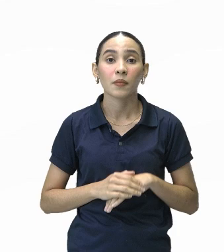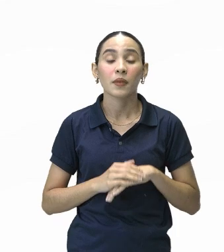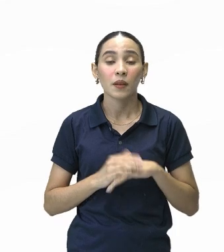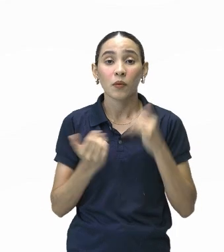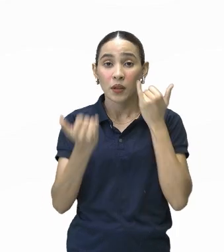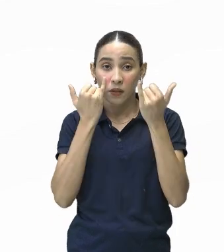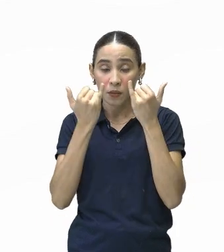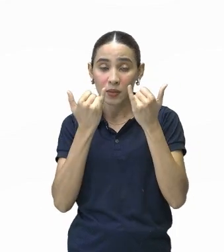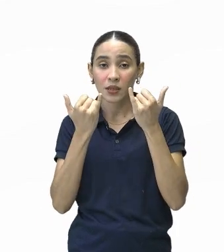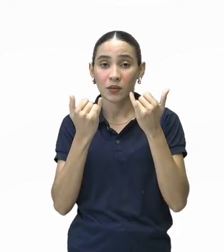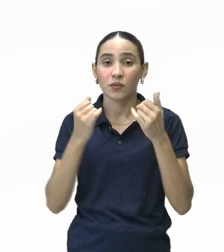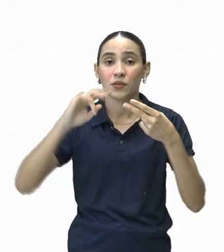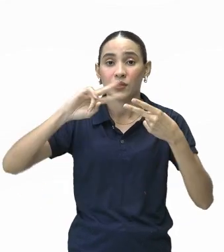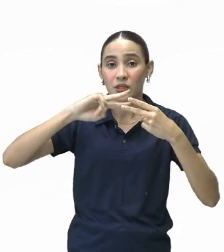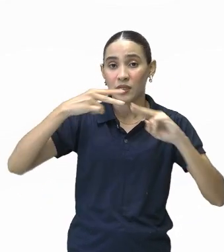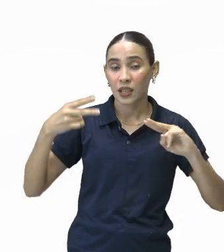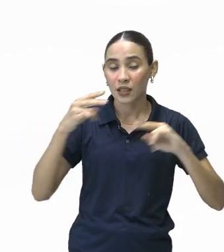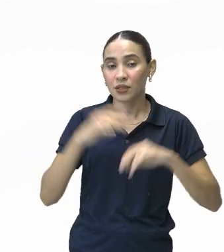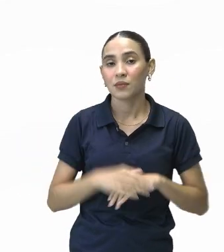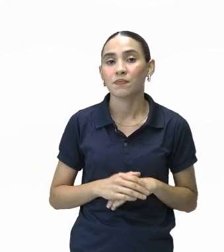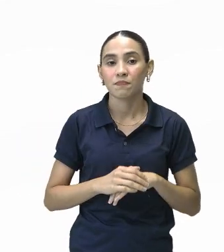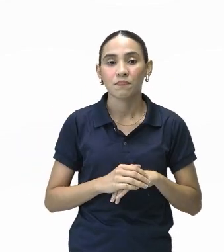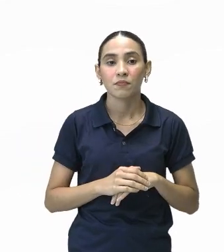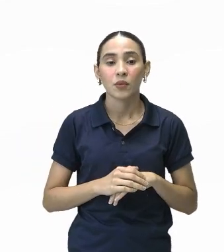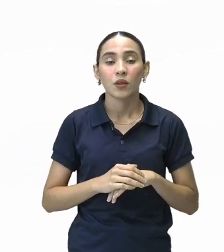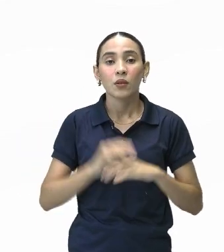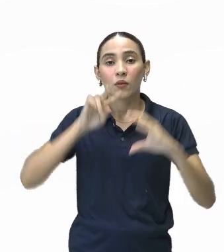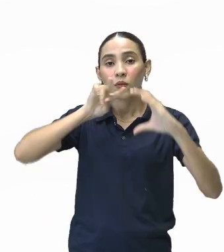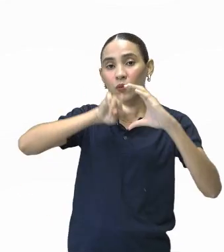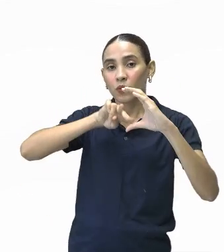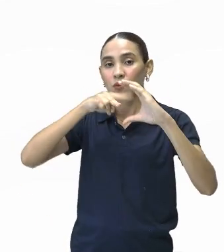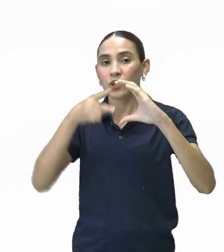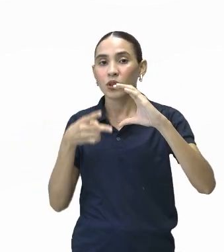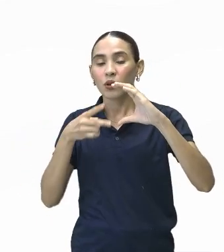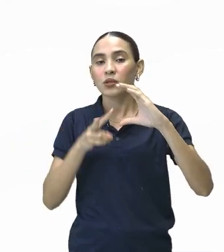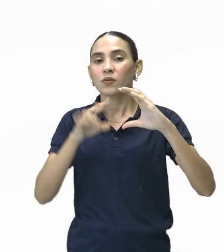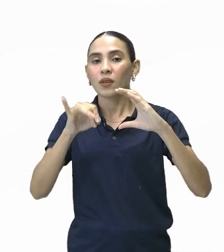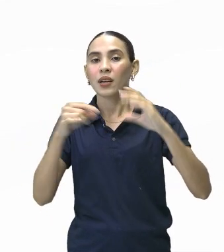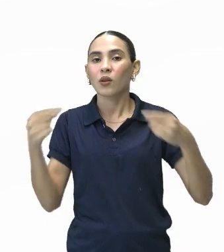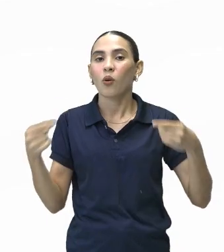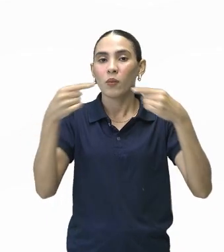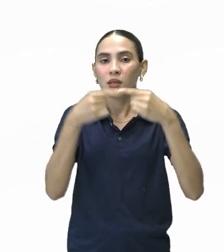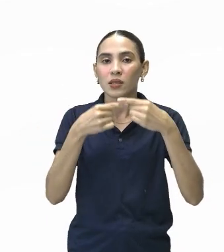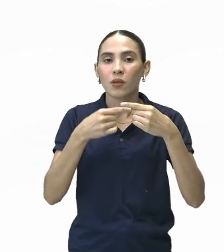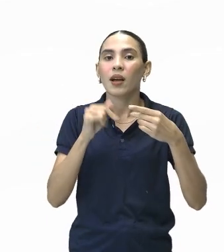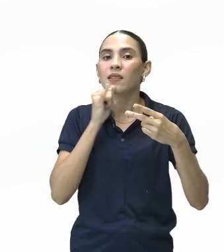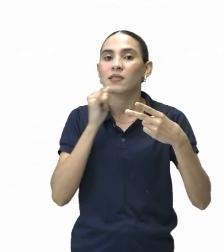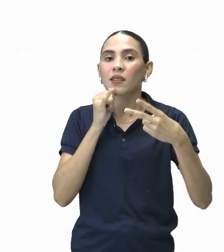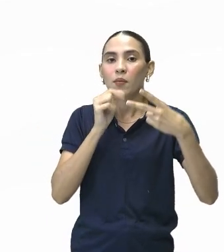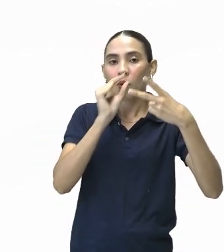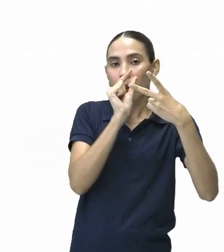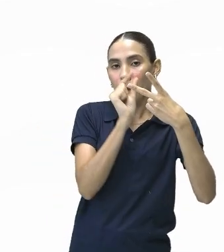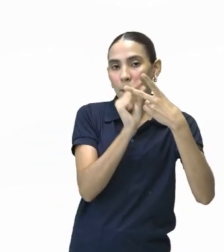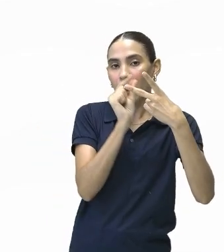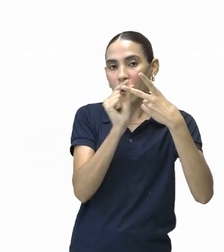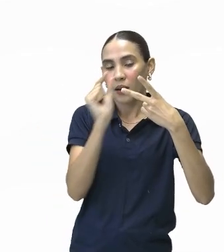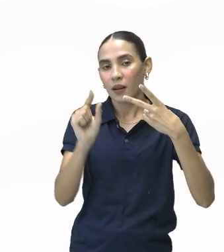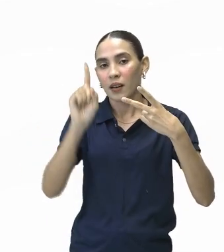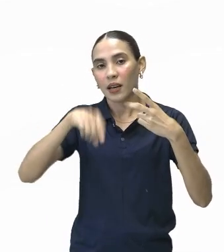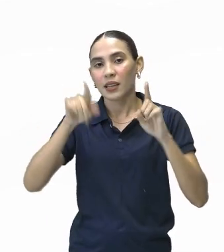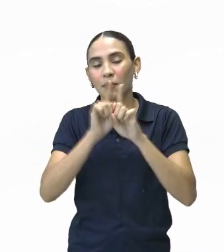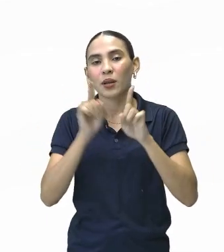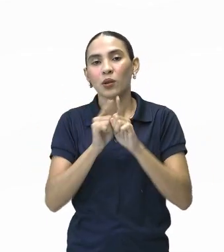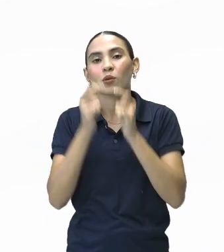dessas informações genéticas, né? O genótipo ele vai ser a combinação dos alelos, que são um